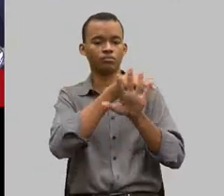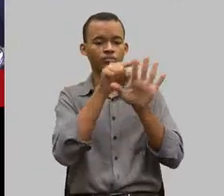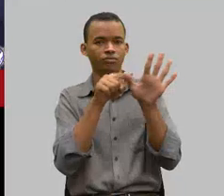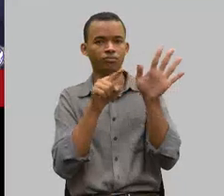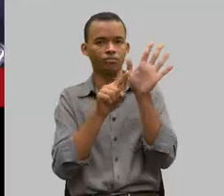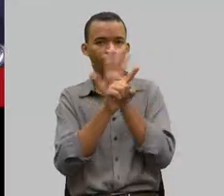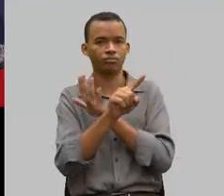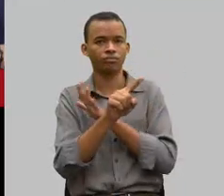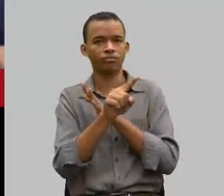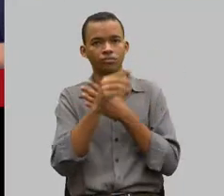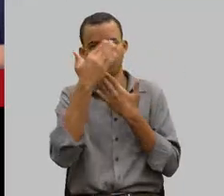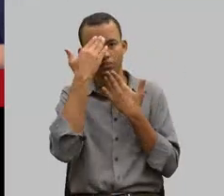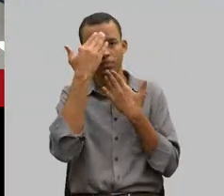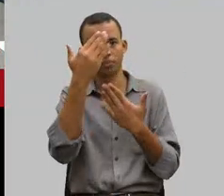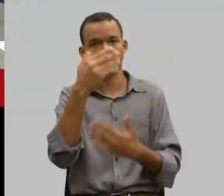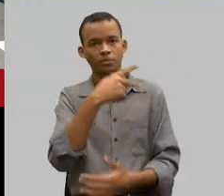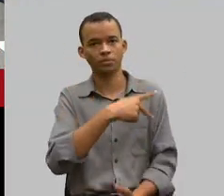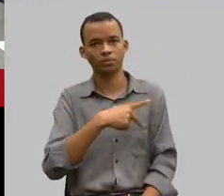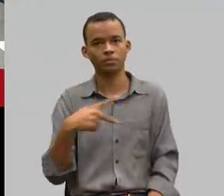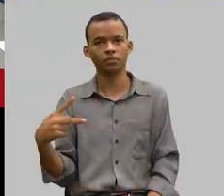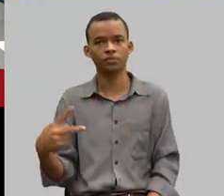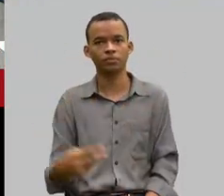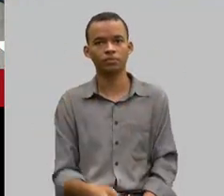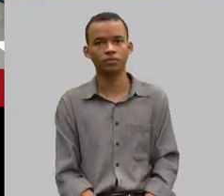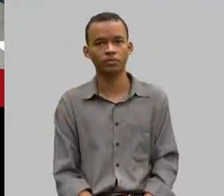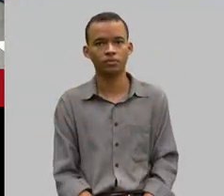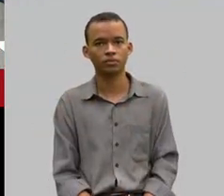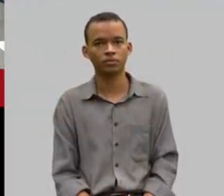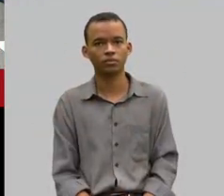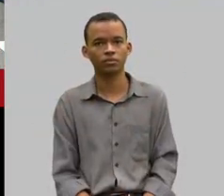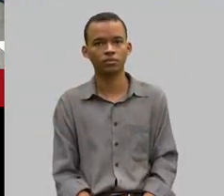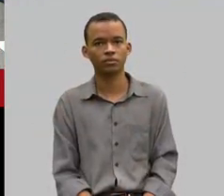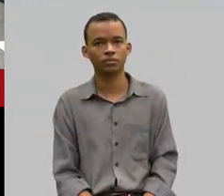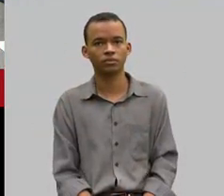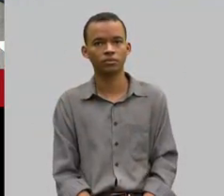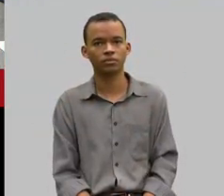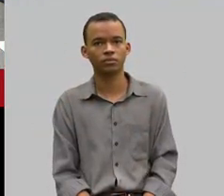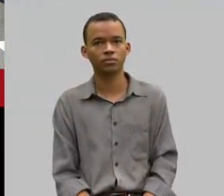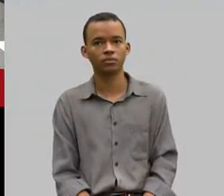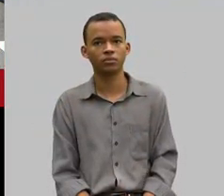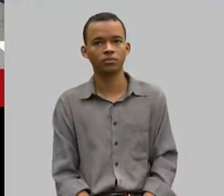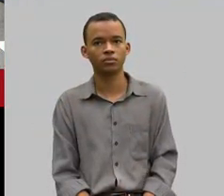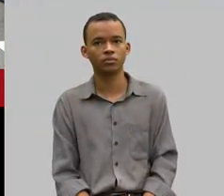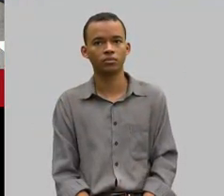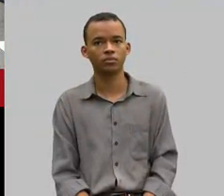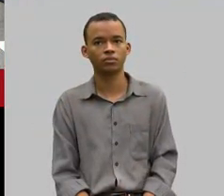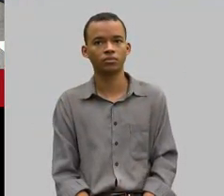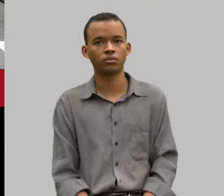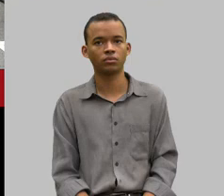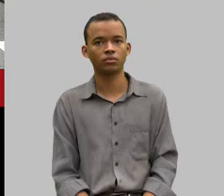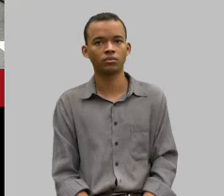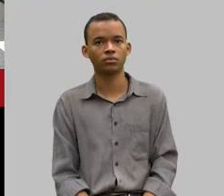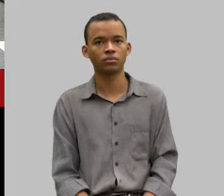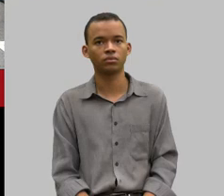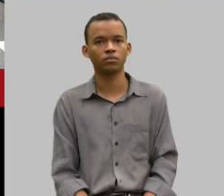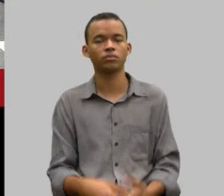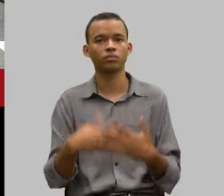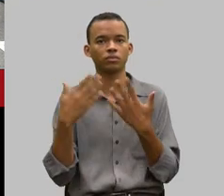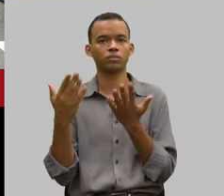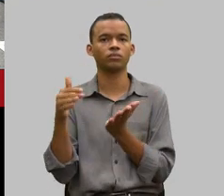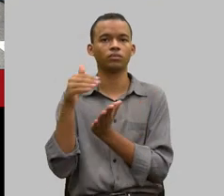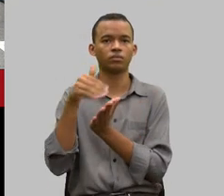Obrigada Presidente palavra Deputado ó Deputado secretário Deputado licenciado